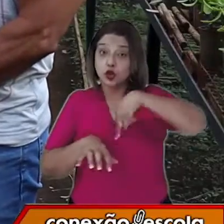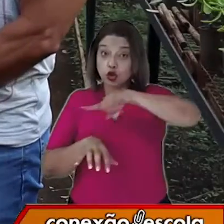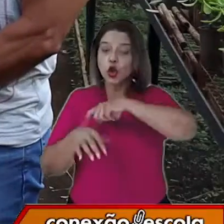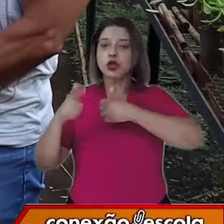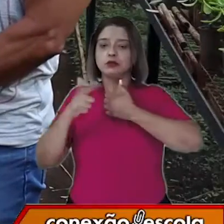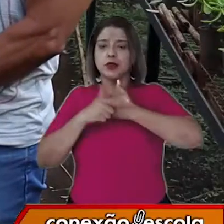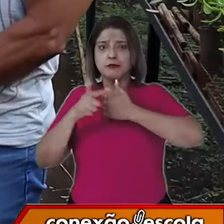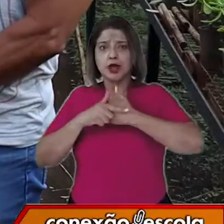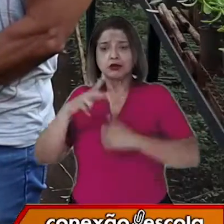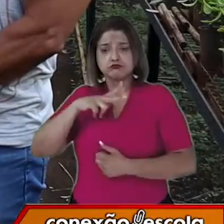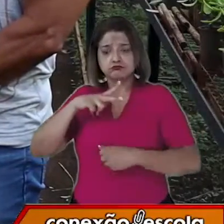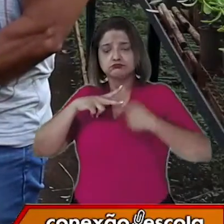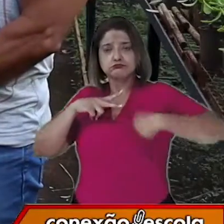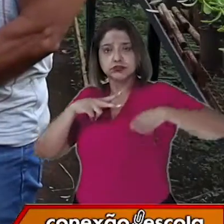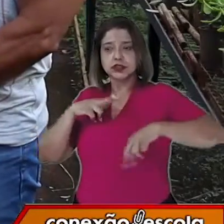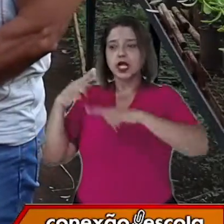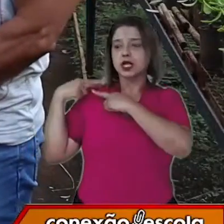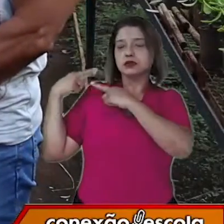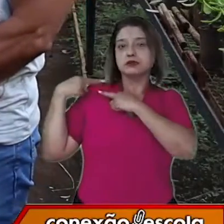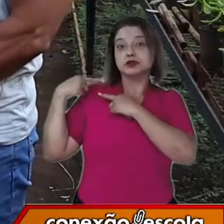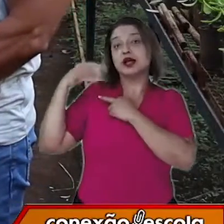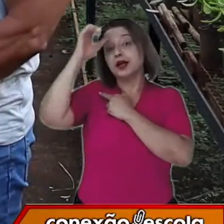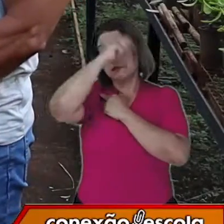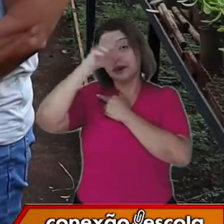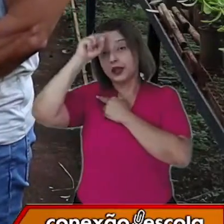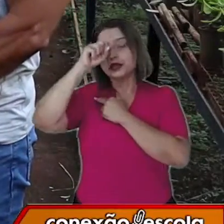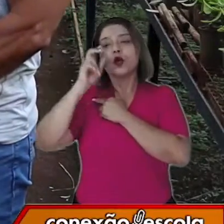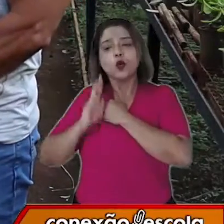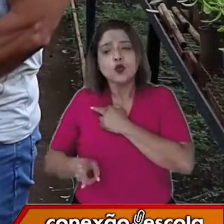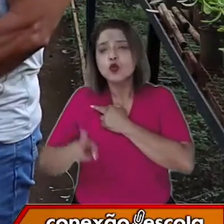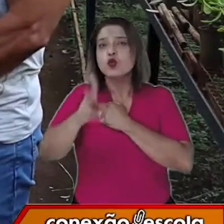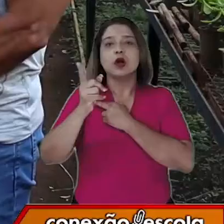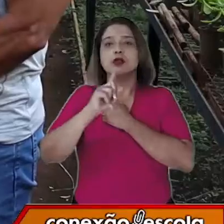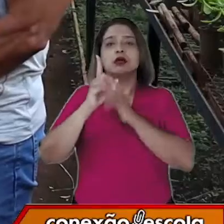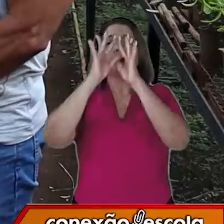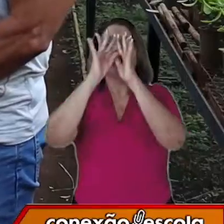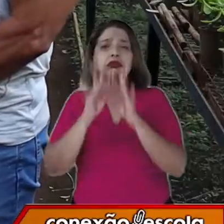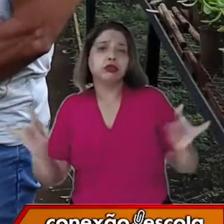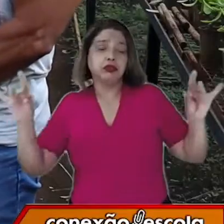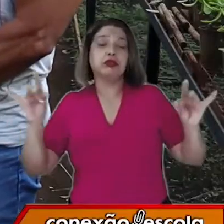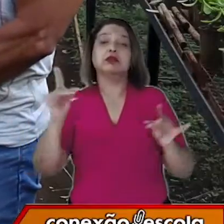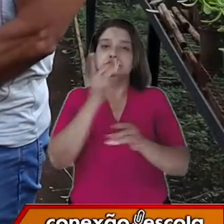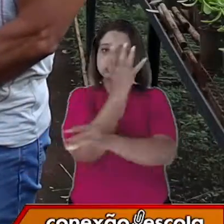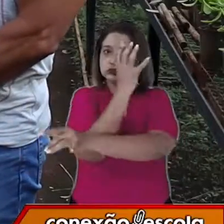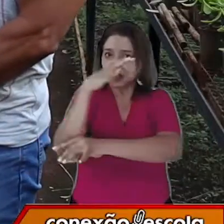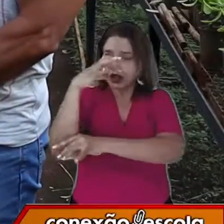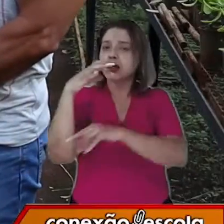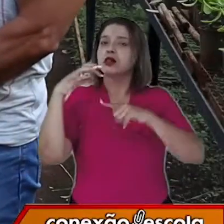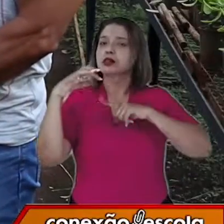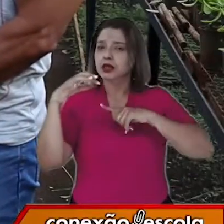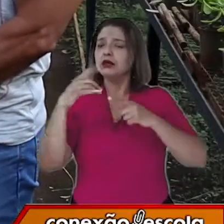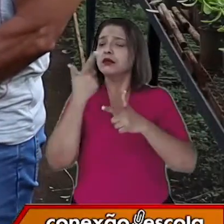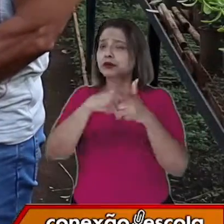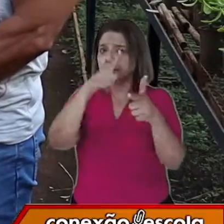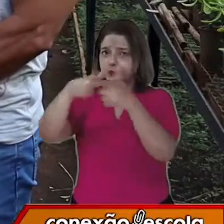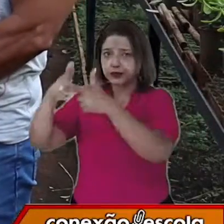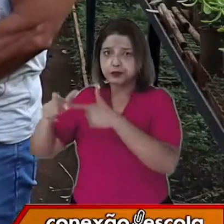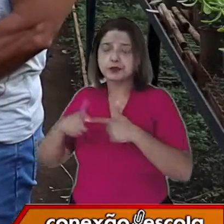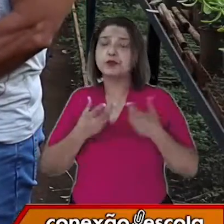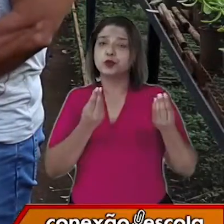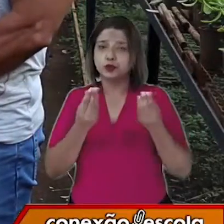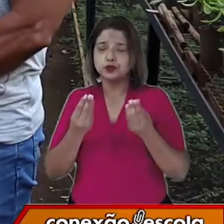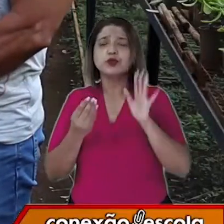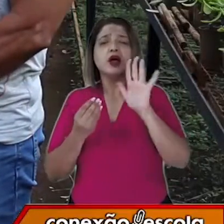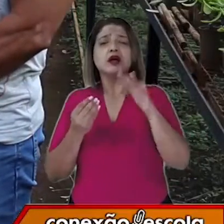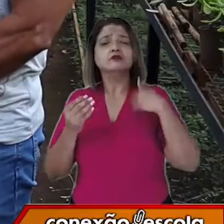nossa parte para que isso não possa acabar nunca, né? O cerrado tem sofrido muito. E Poliana, o que tem que ver a